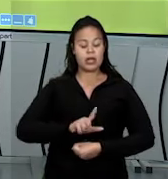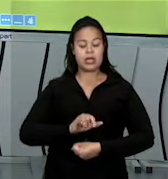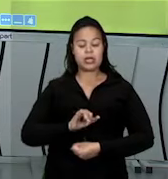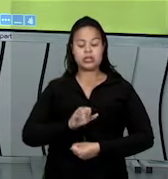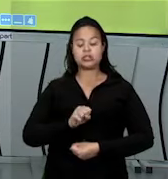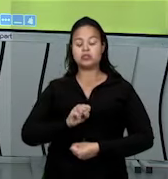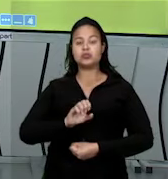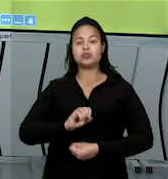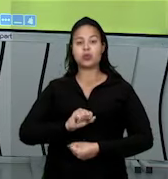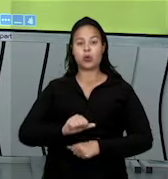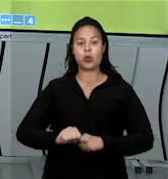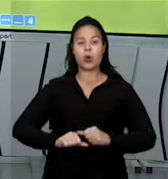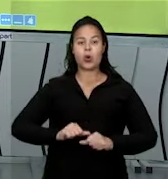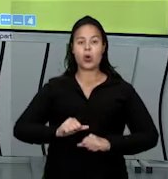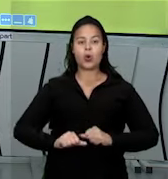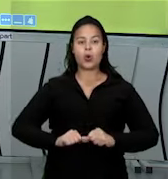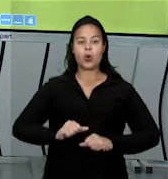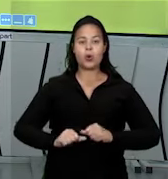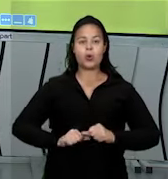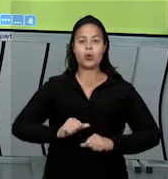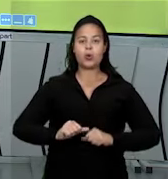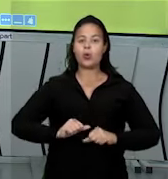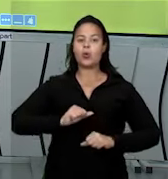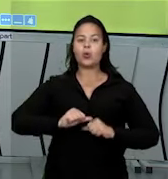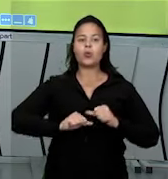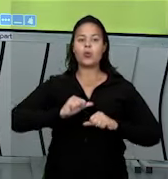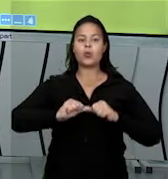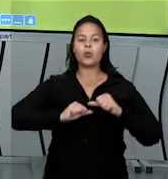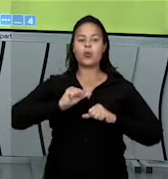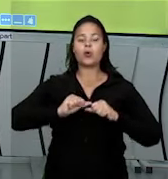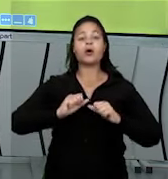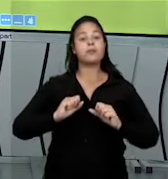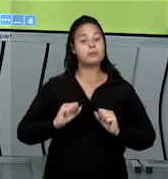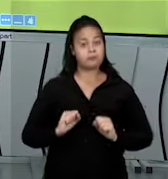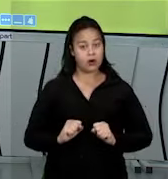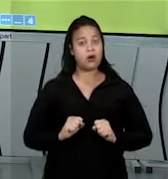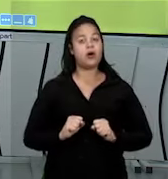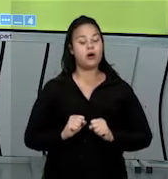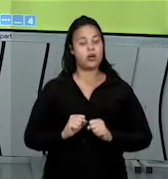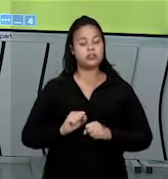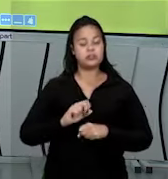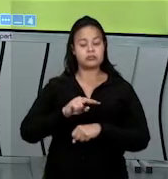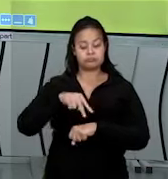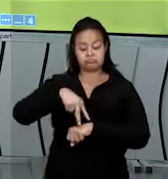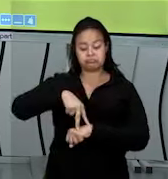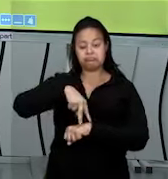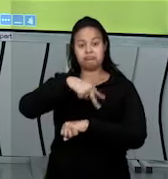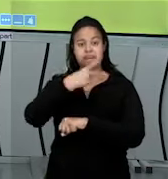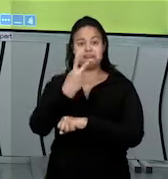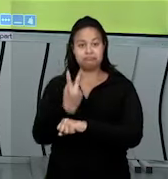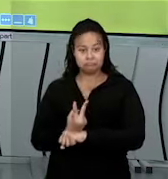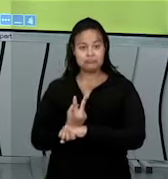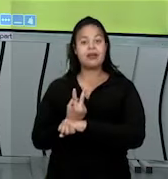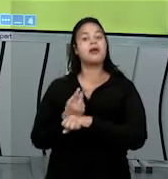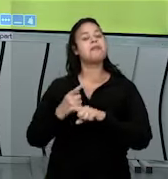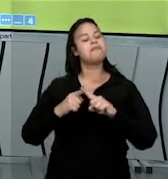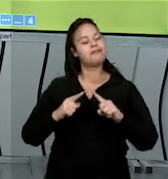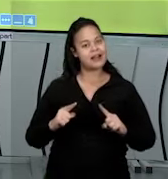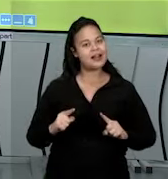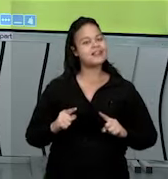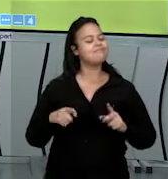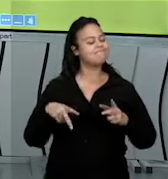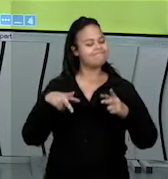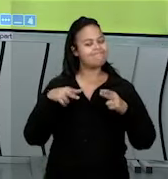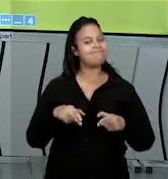vai revestir os órgãos internos. Você pode estar de cabeça para baixo, mas mesmo assim o seu